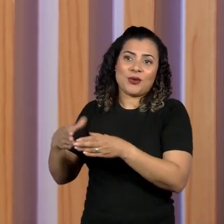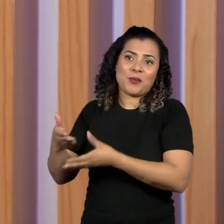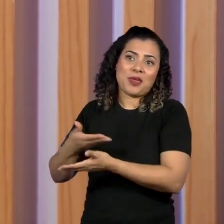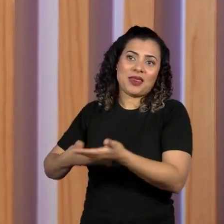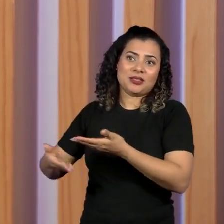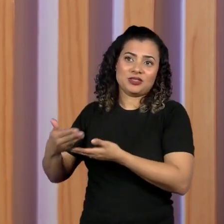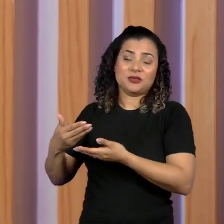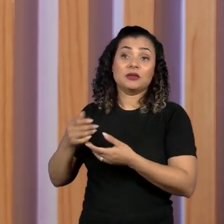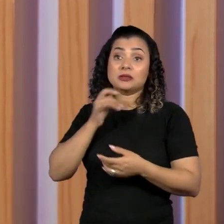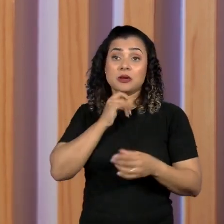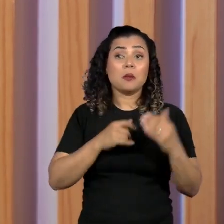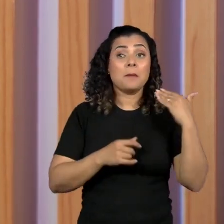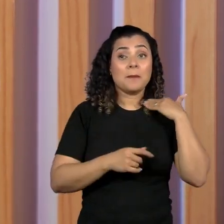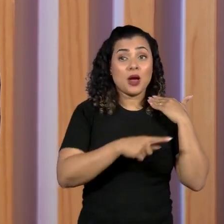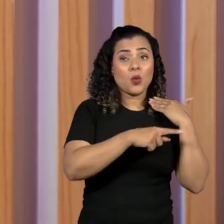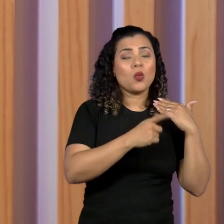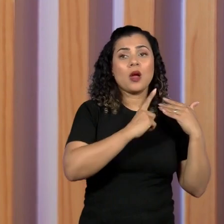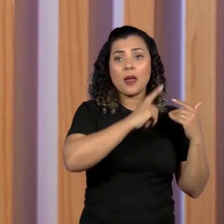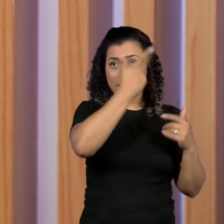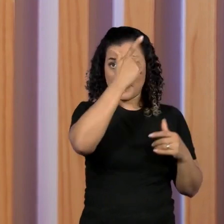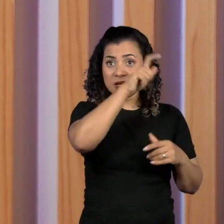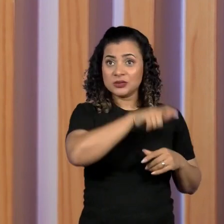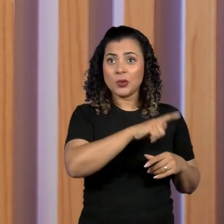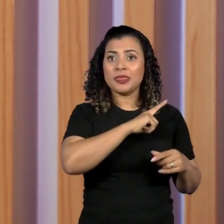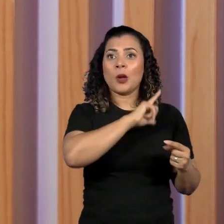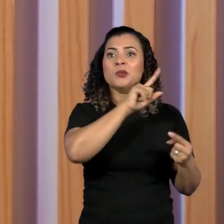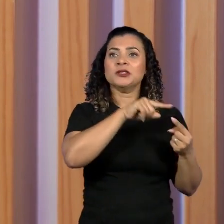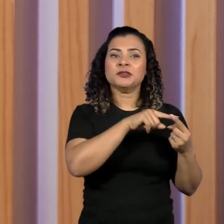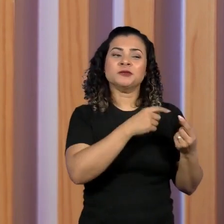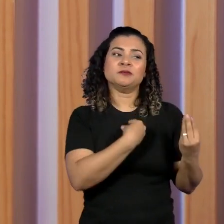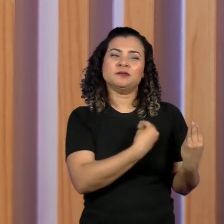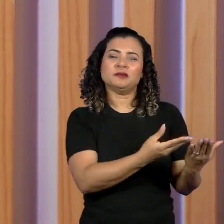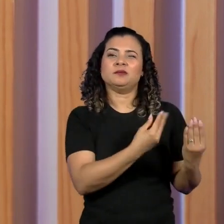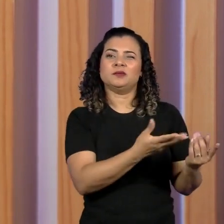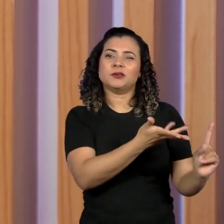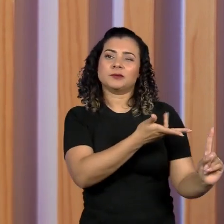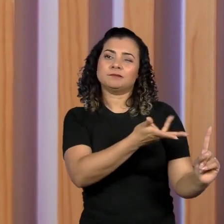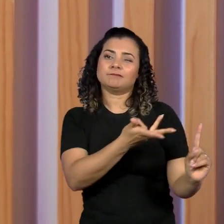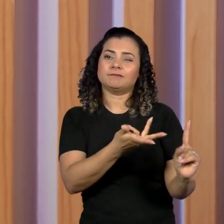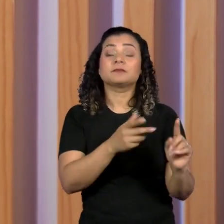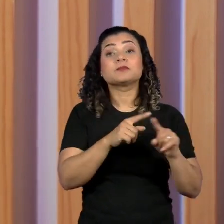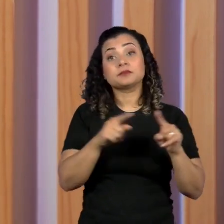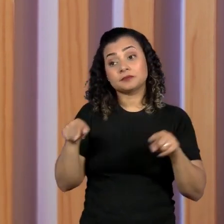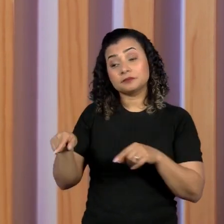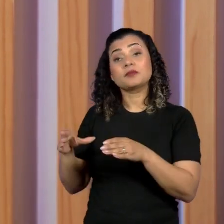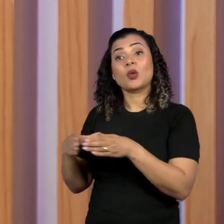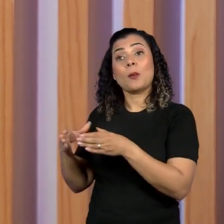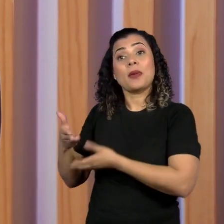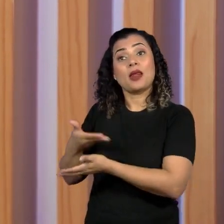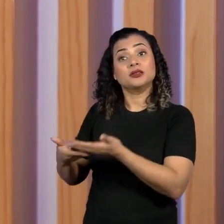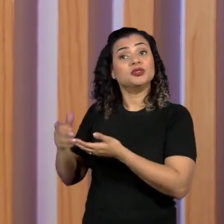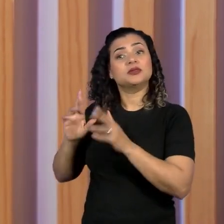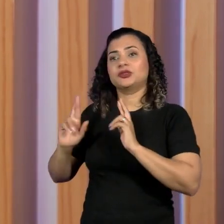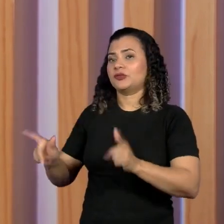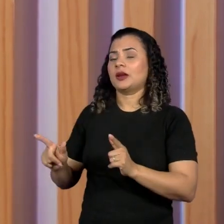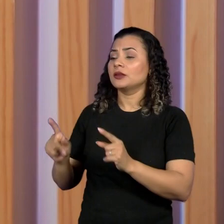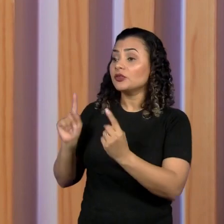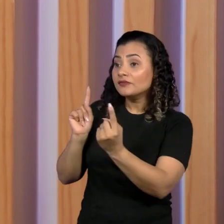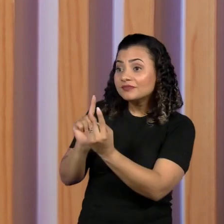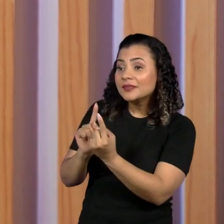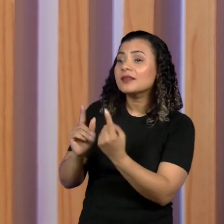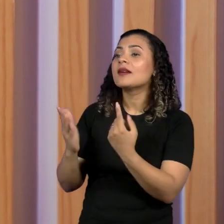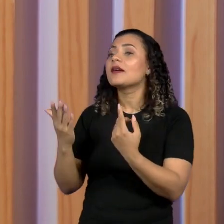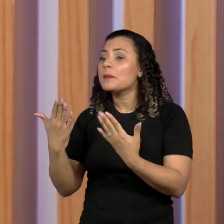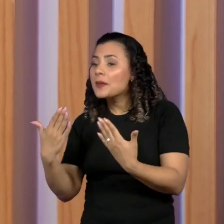seu banco você vai passar por uma pessoa que tem uma meta, enfim. Mas na cooperativa você sabe quem está falando com você, você vê aquela pessoa,